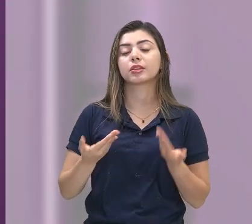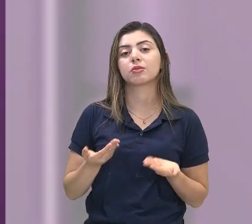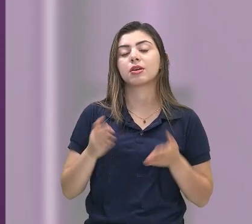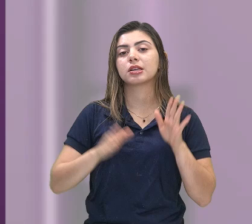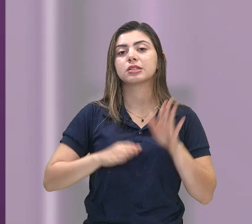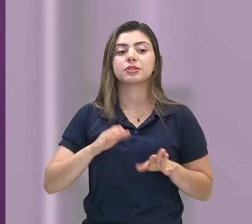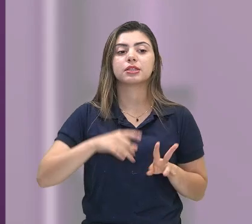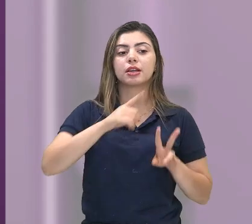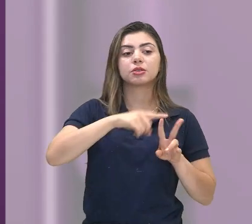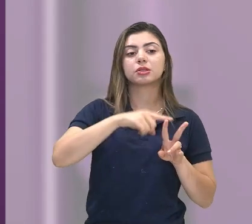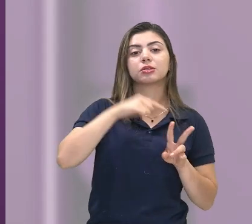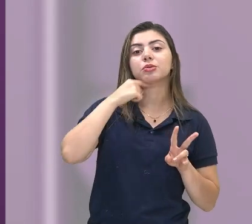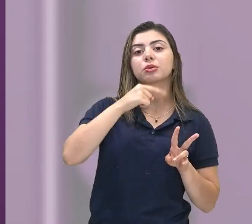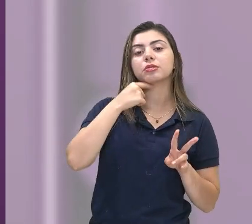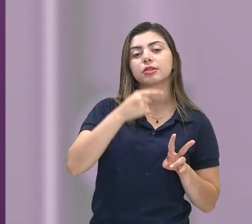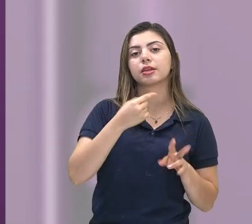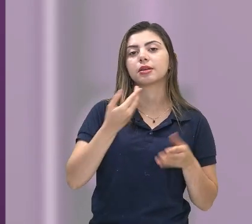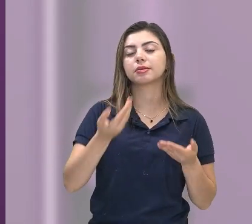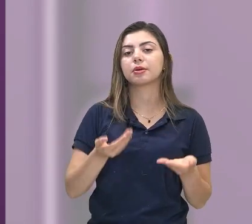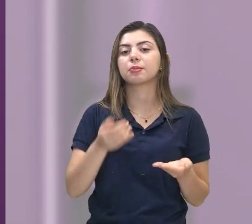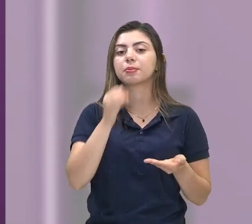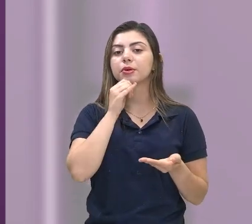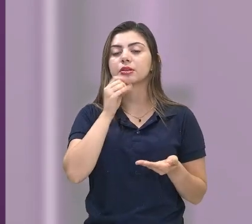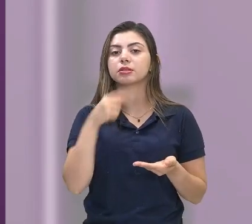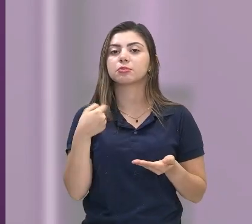pode acontecer de nós calcularmos aí,